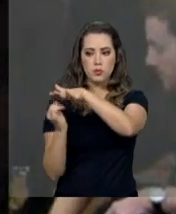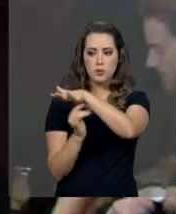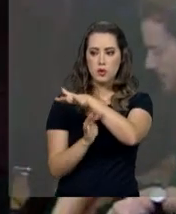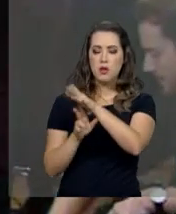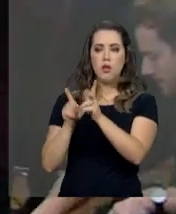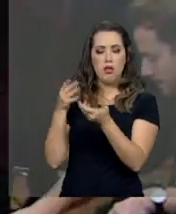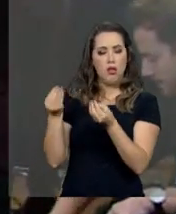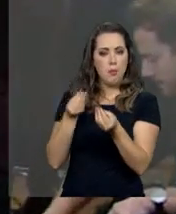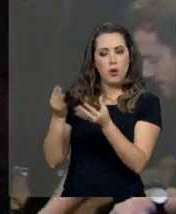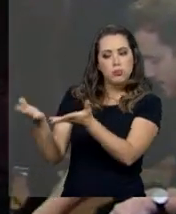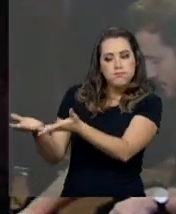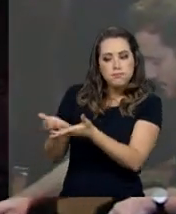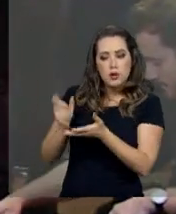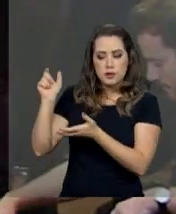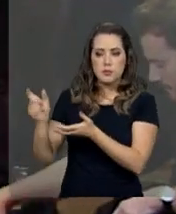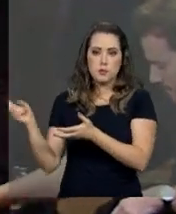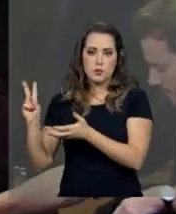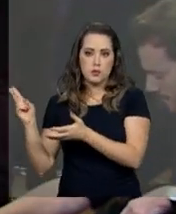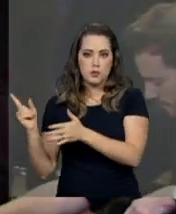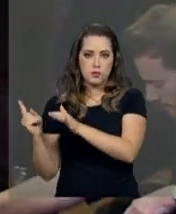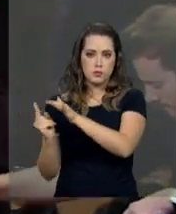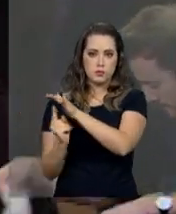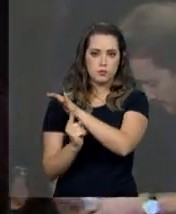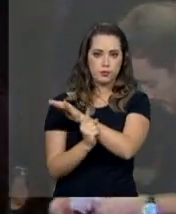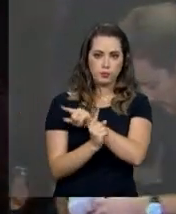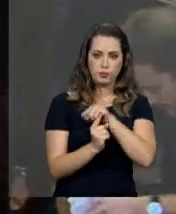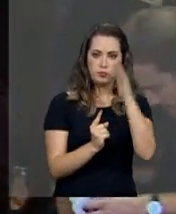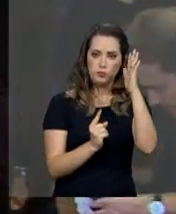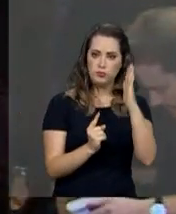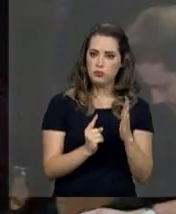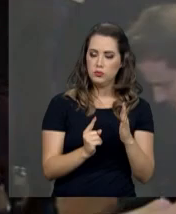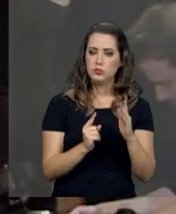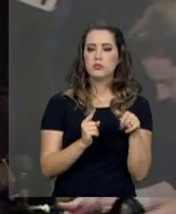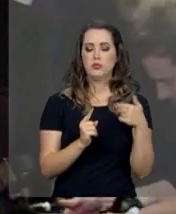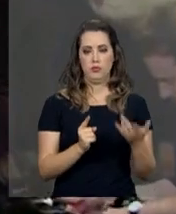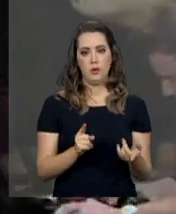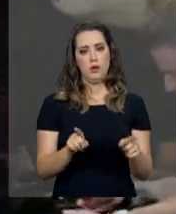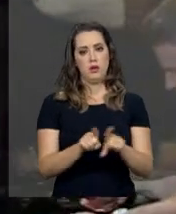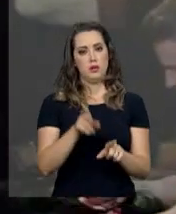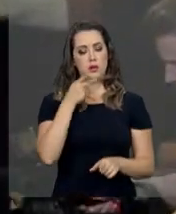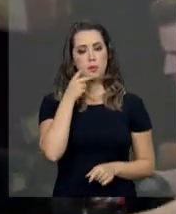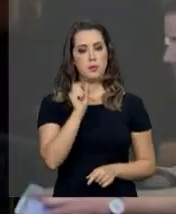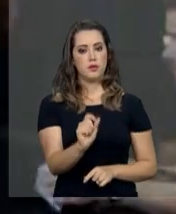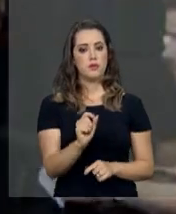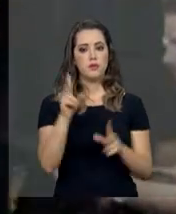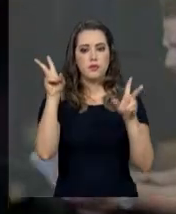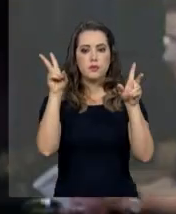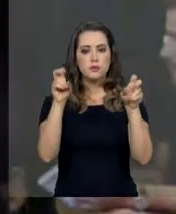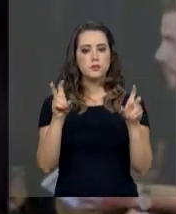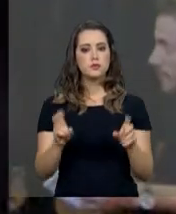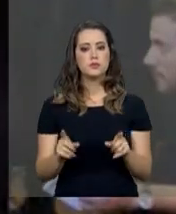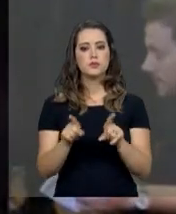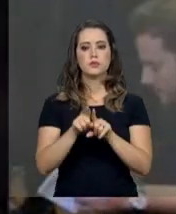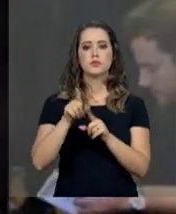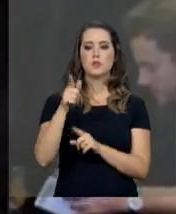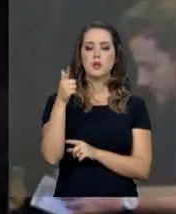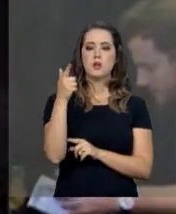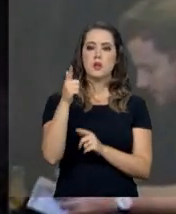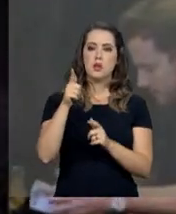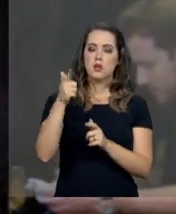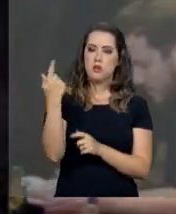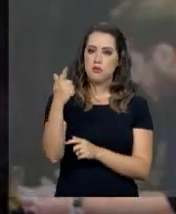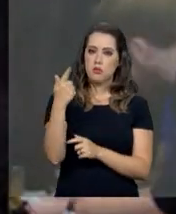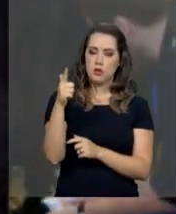refugiados venezuelanos no país o presidente michel temer no discurso também tocou aí em temas da geopolítica mundial